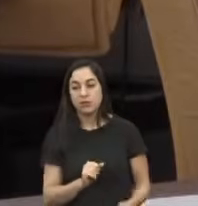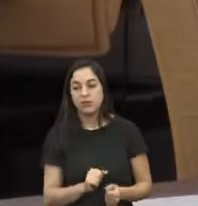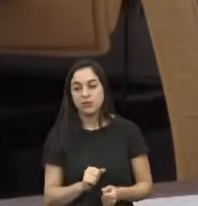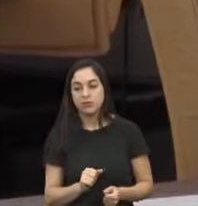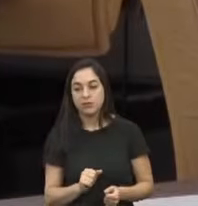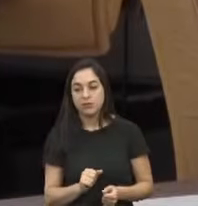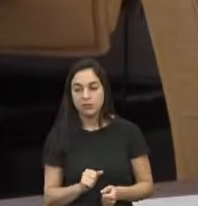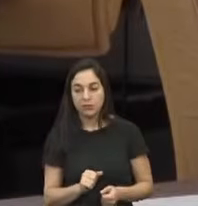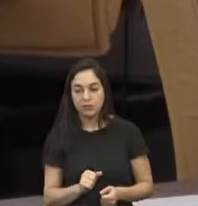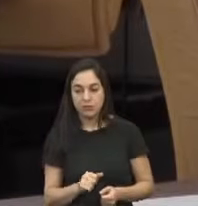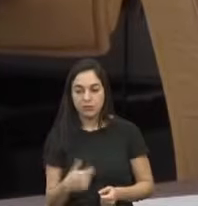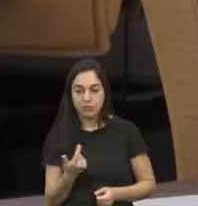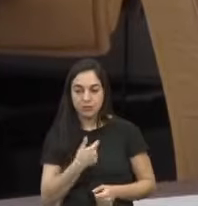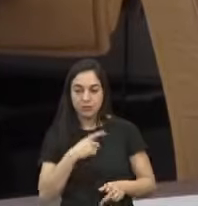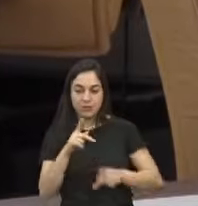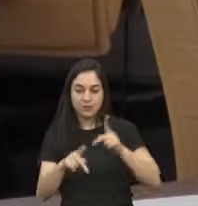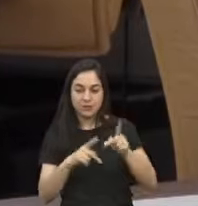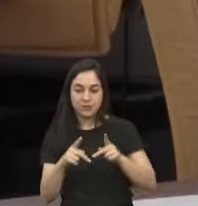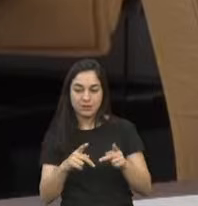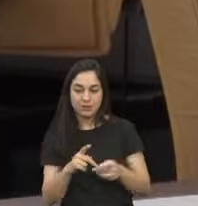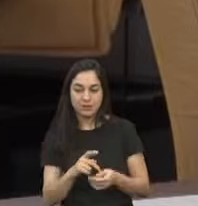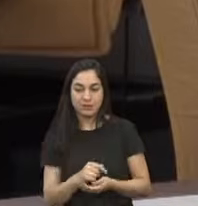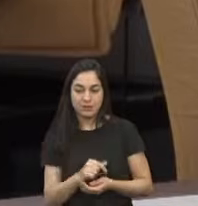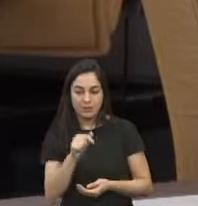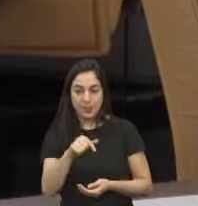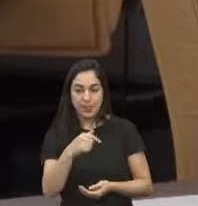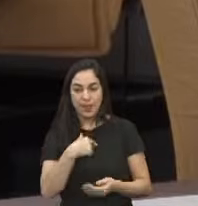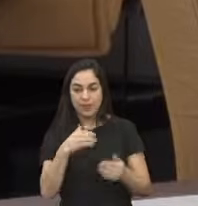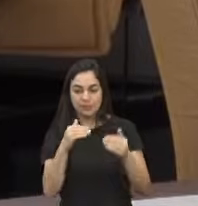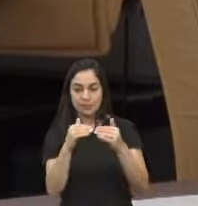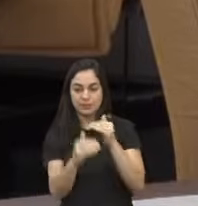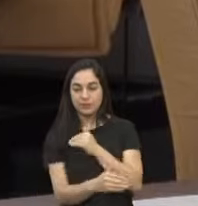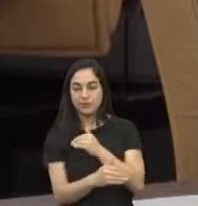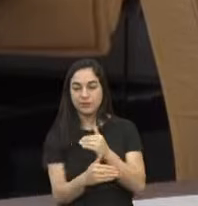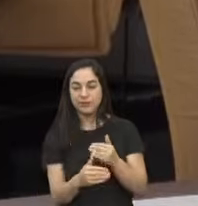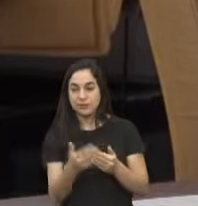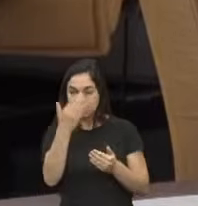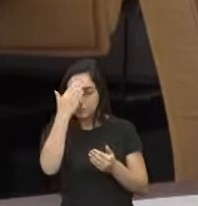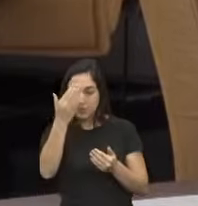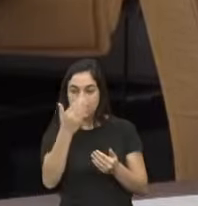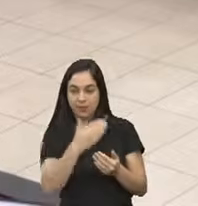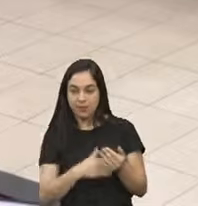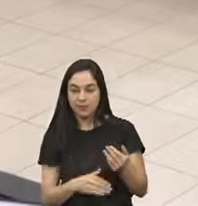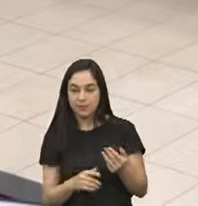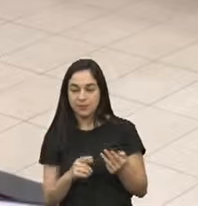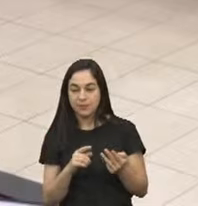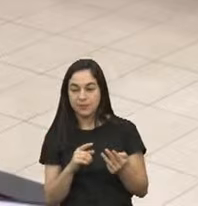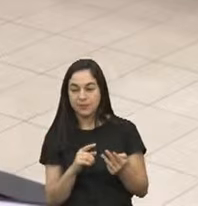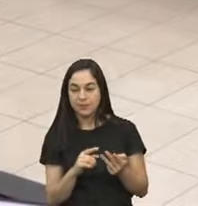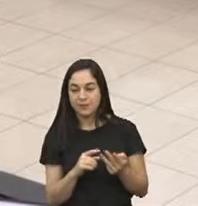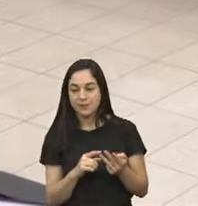prático para o nosso município. Tá bem? Meu voto vai ser negativo por conta disso. Muito obrigado.